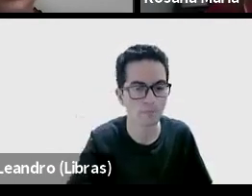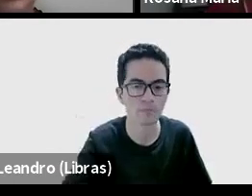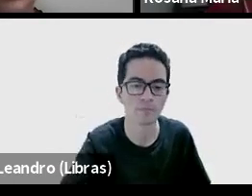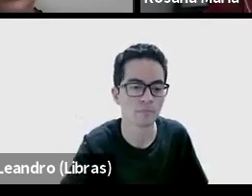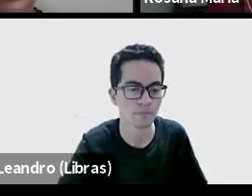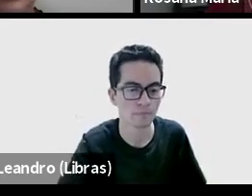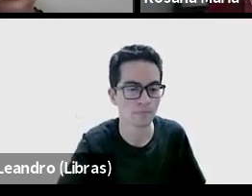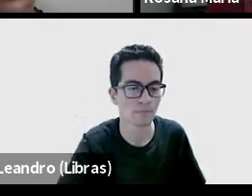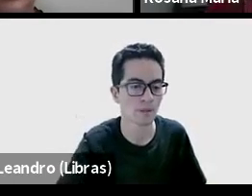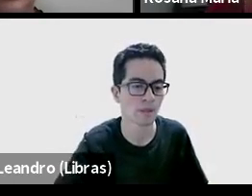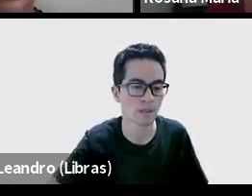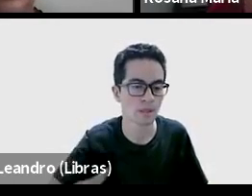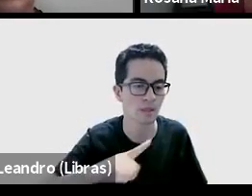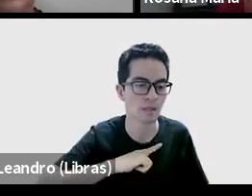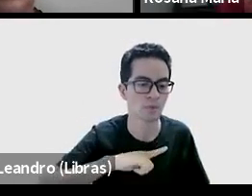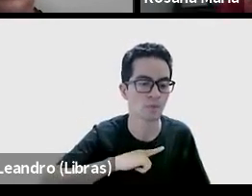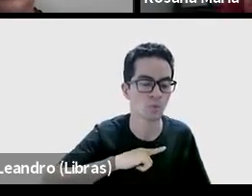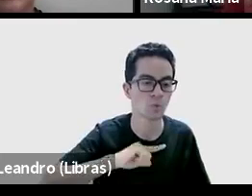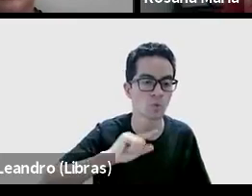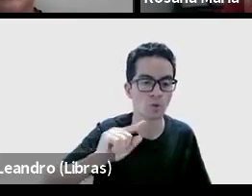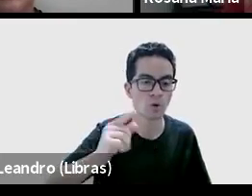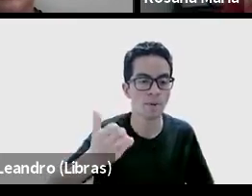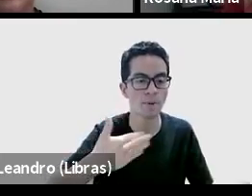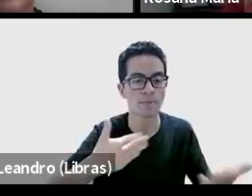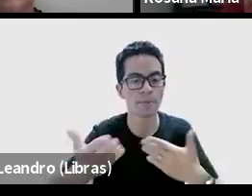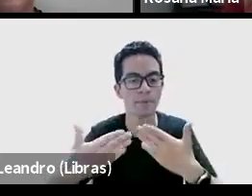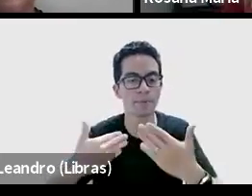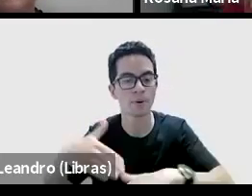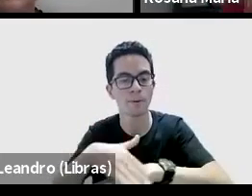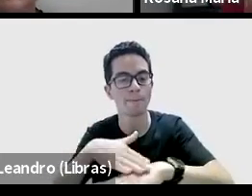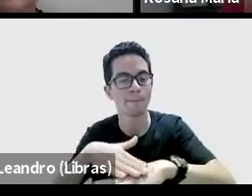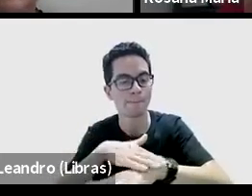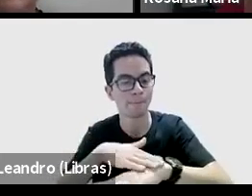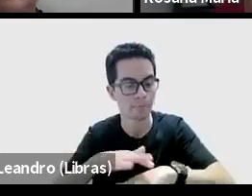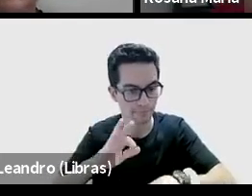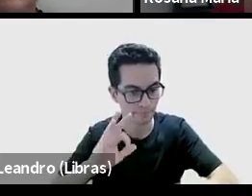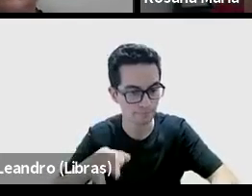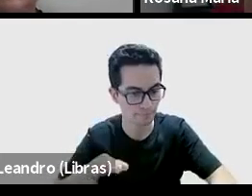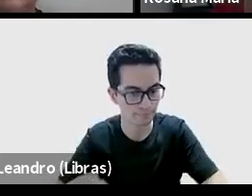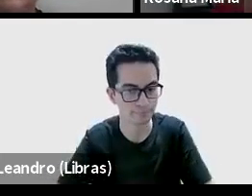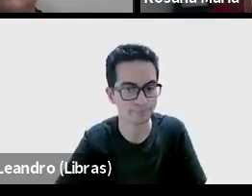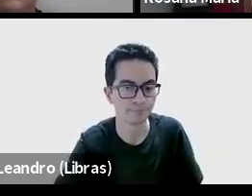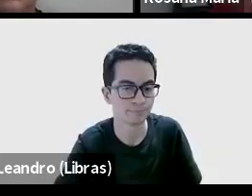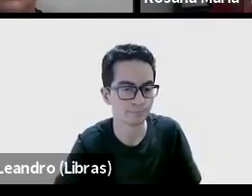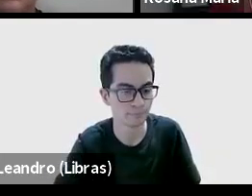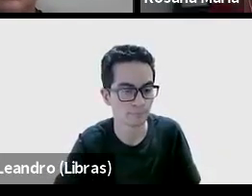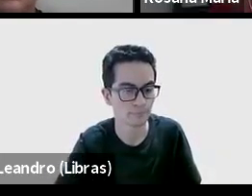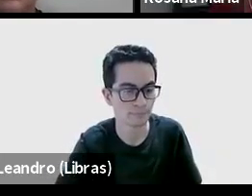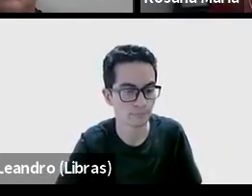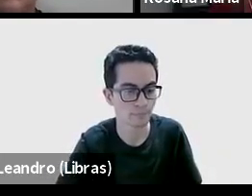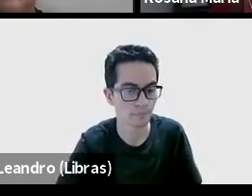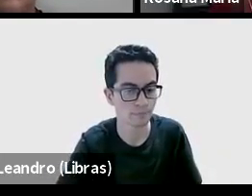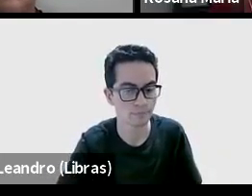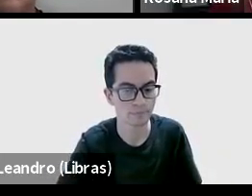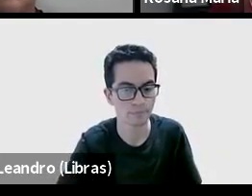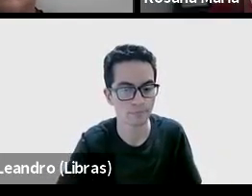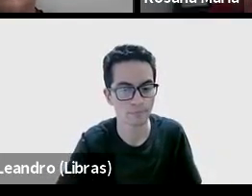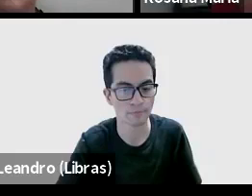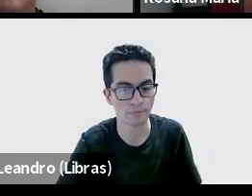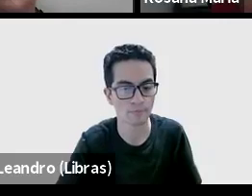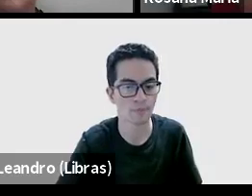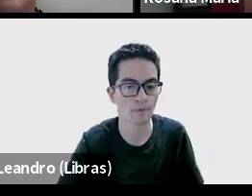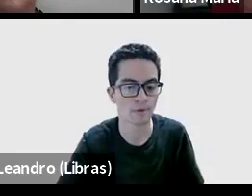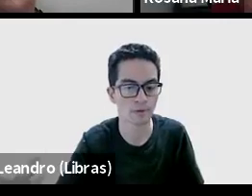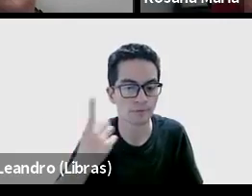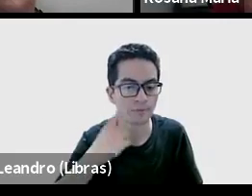eu estou pensando aqui, você conversando, né, dessa atividade que você desenvolve com seus estudantes, né, que vão se tornar professores,